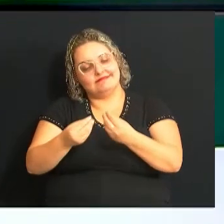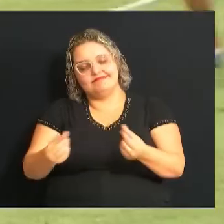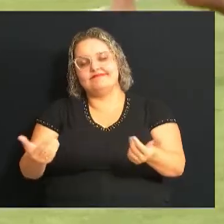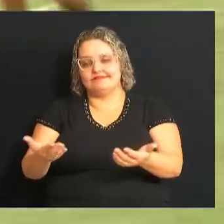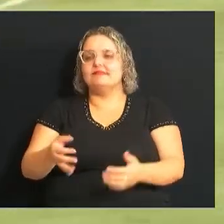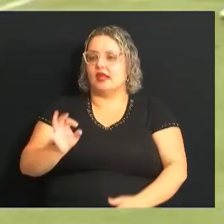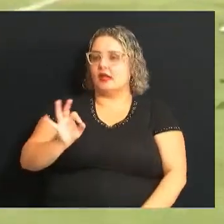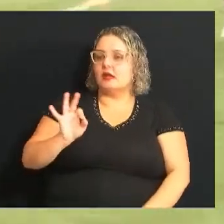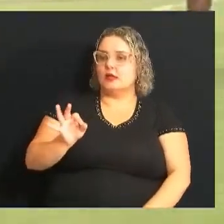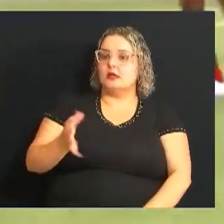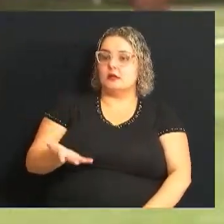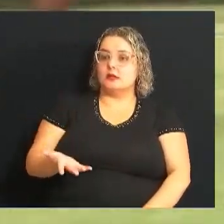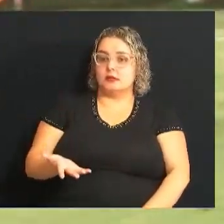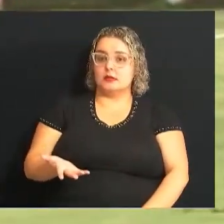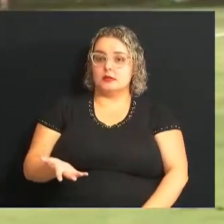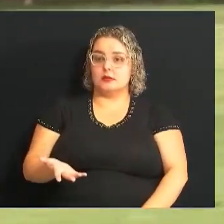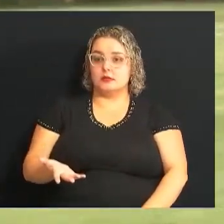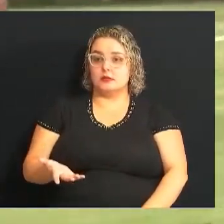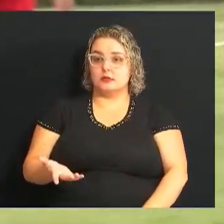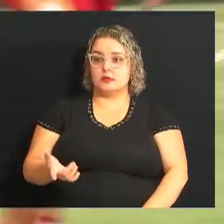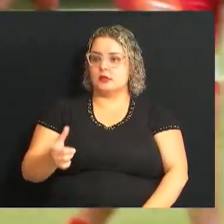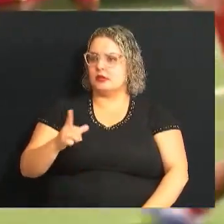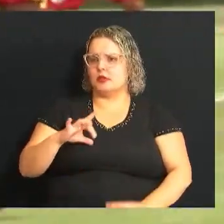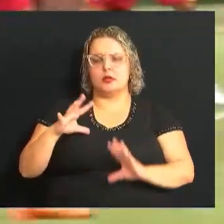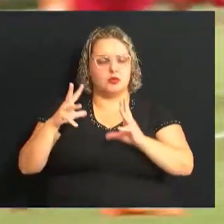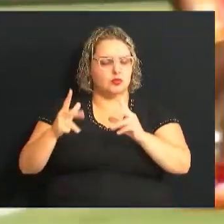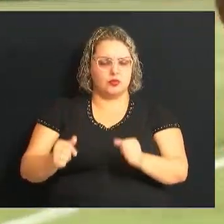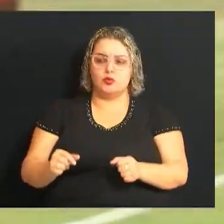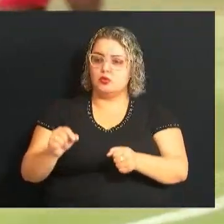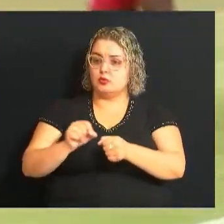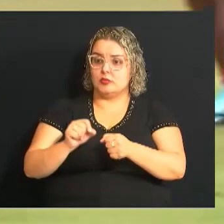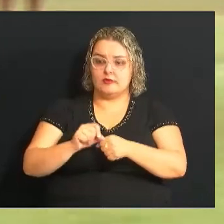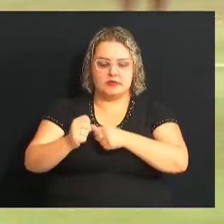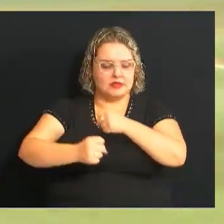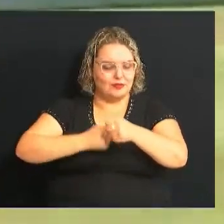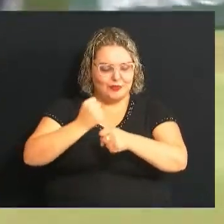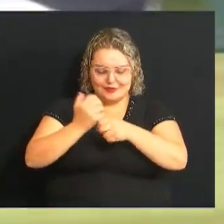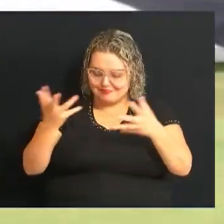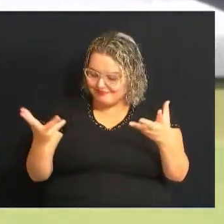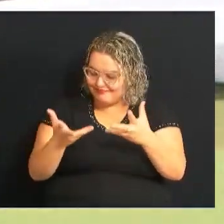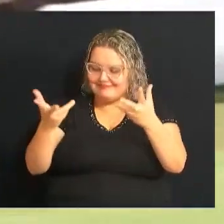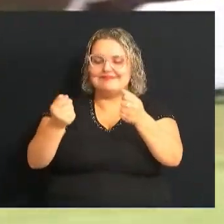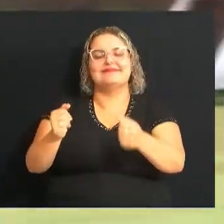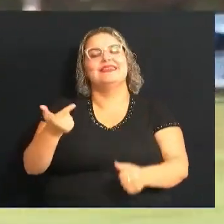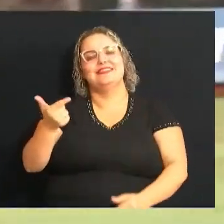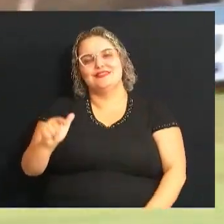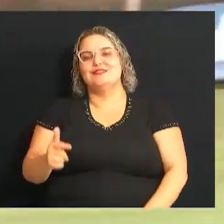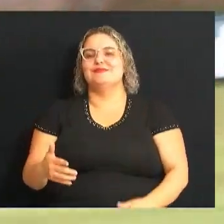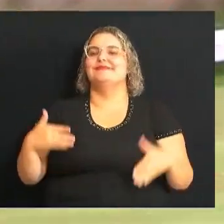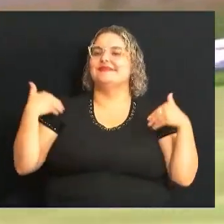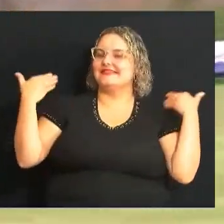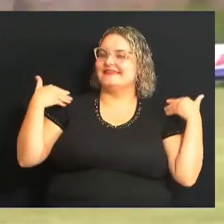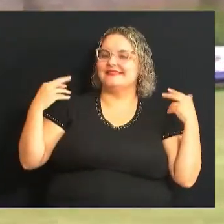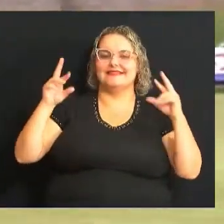certeza que a gente tem tudo para fazer um grande ano e, mais uma vez, levar alegria ao nosso torcedor.